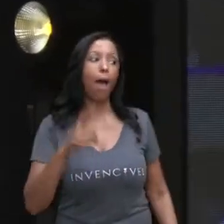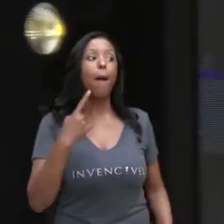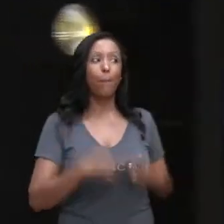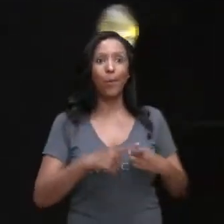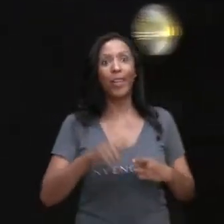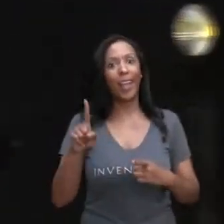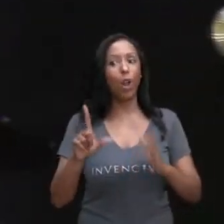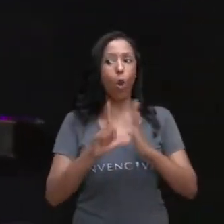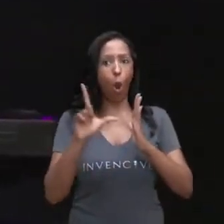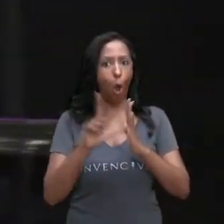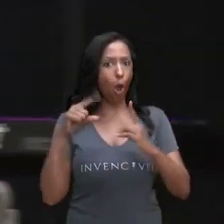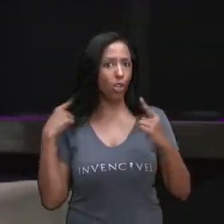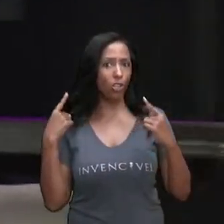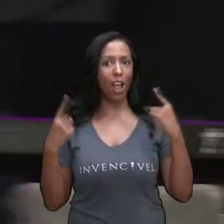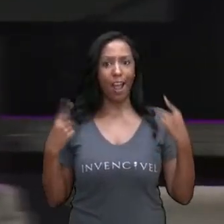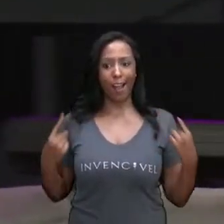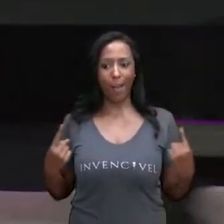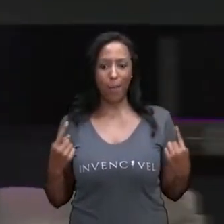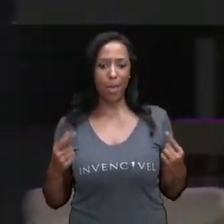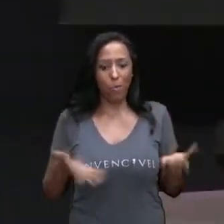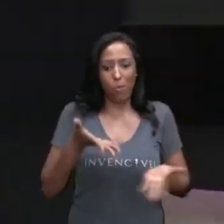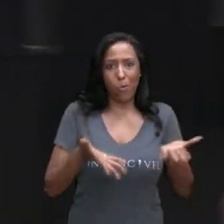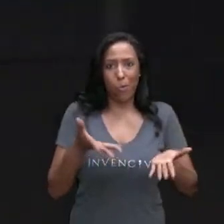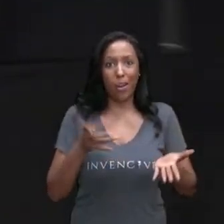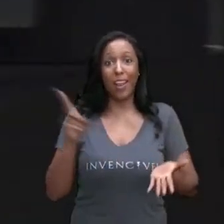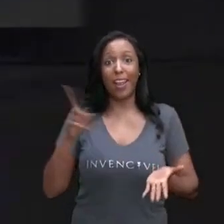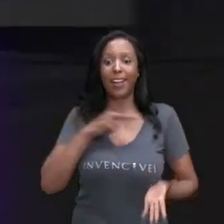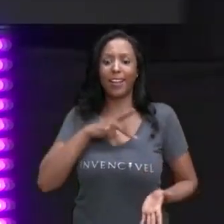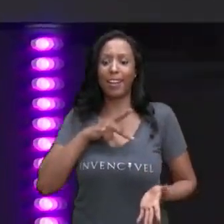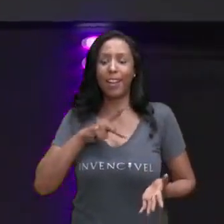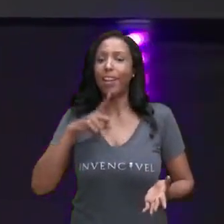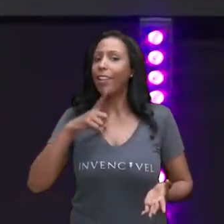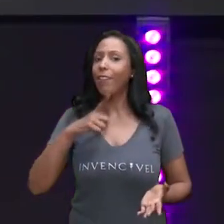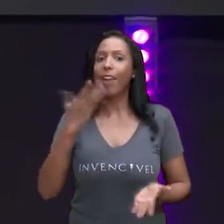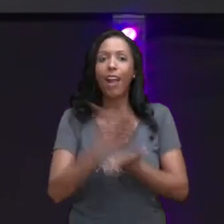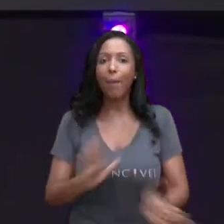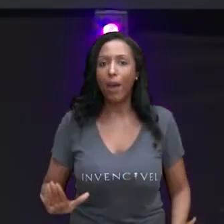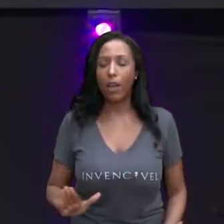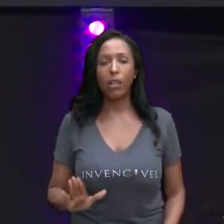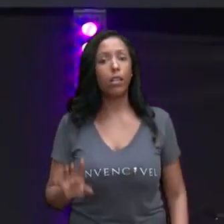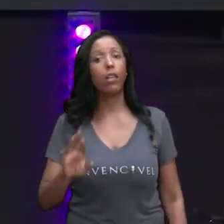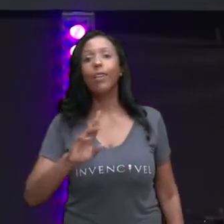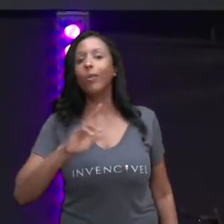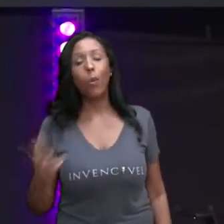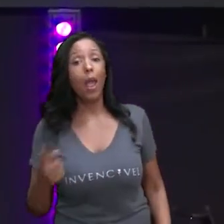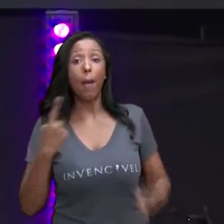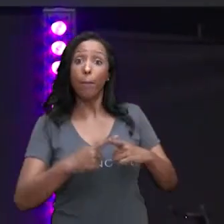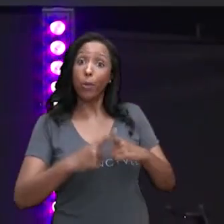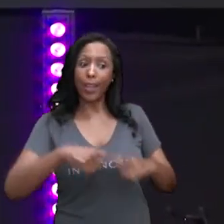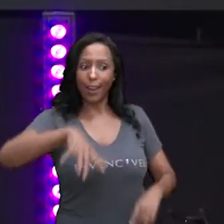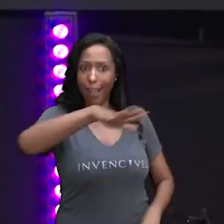Não, Paulo falou isso porque as prostitutas cultuais raspavam a cabeça. Então ele